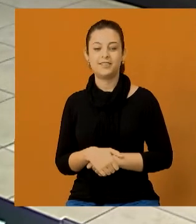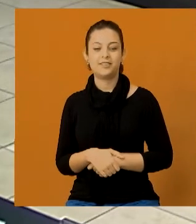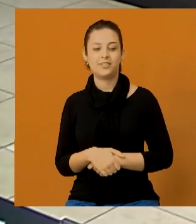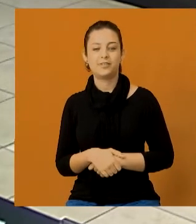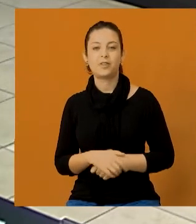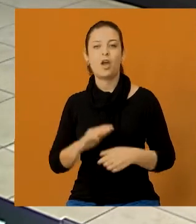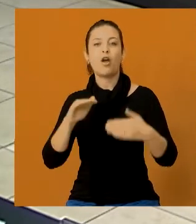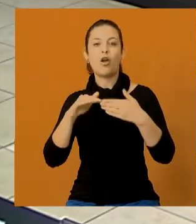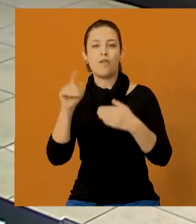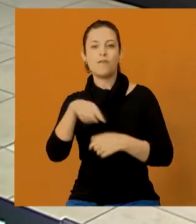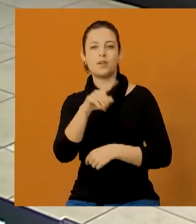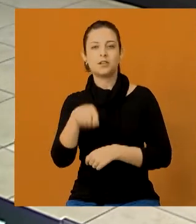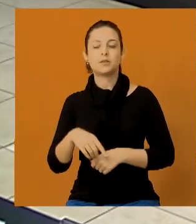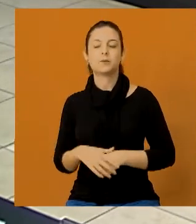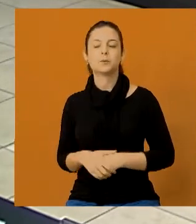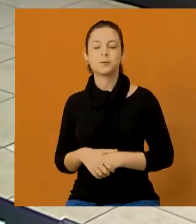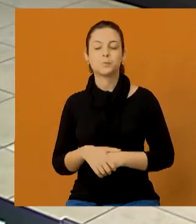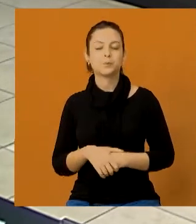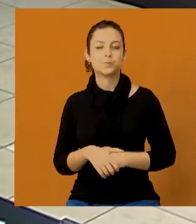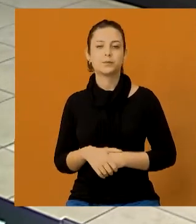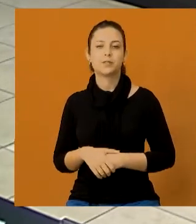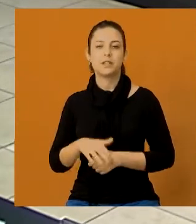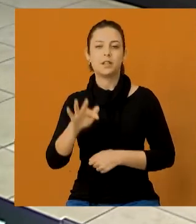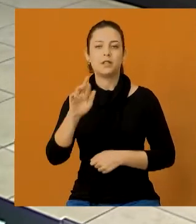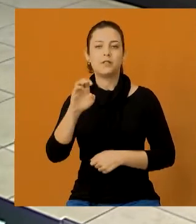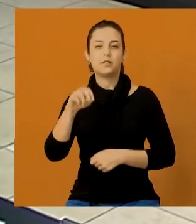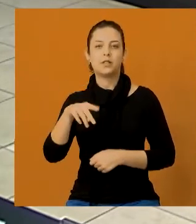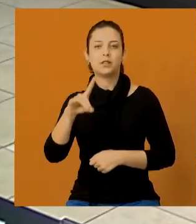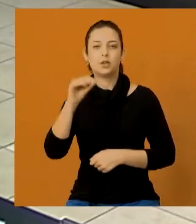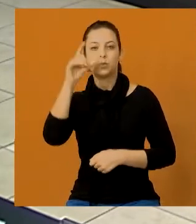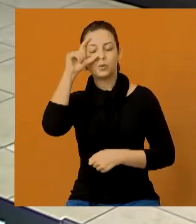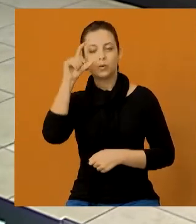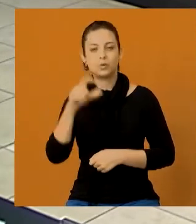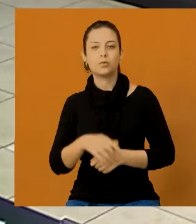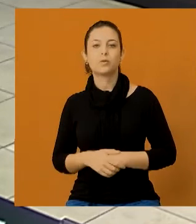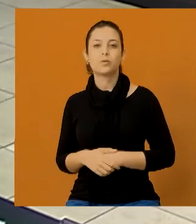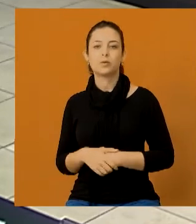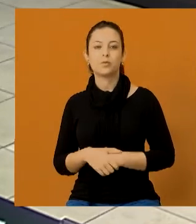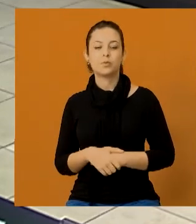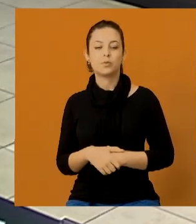Sou favorável ao veto. Como vota vereador Fernando da Ótica Original?